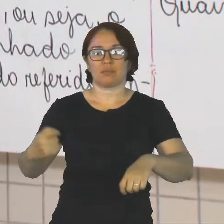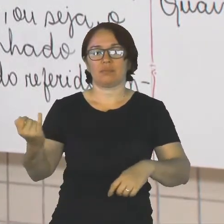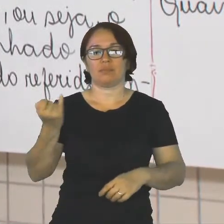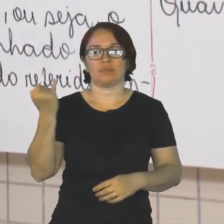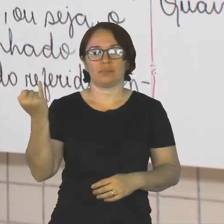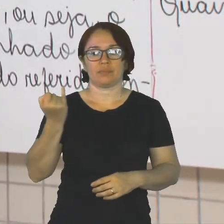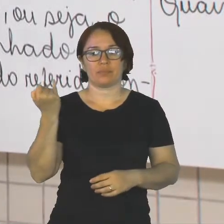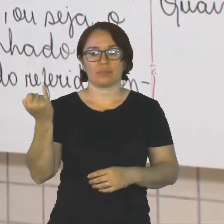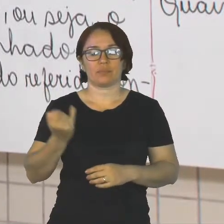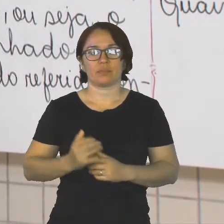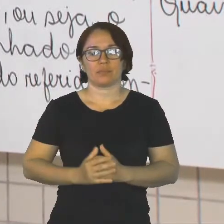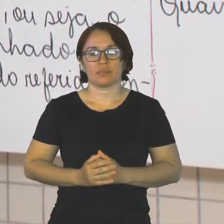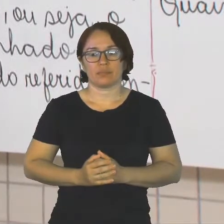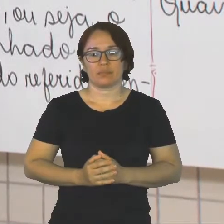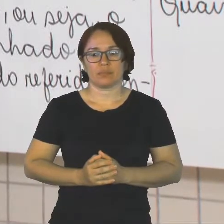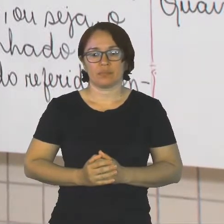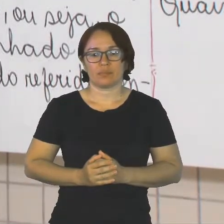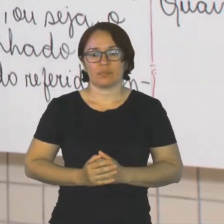certo?